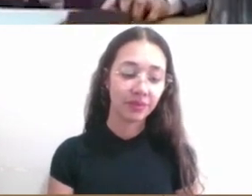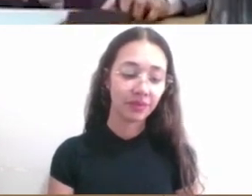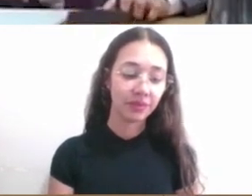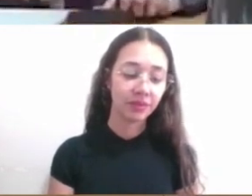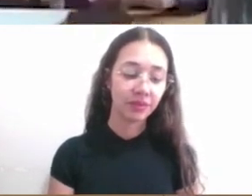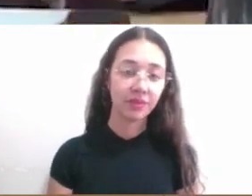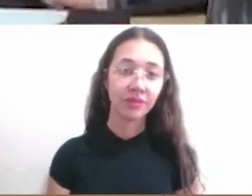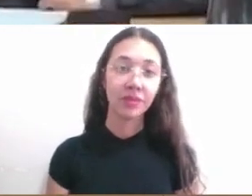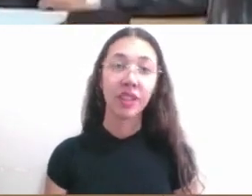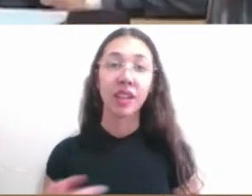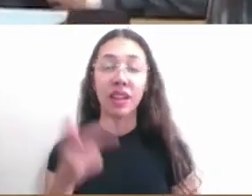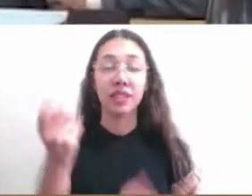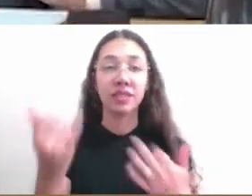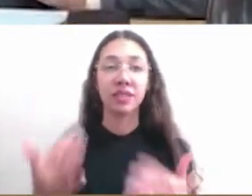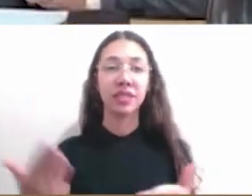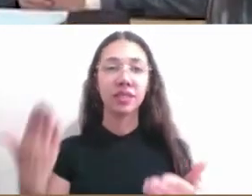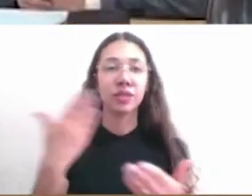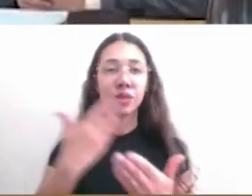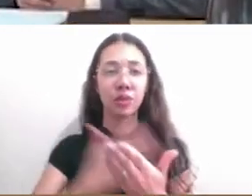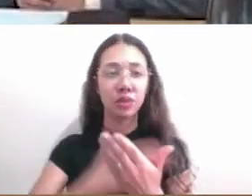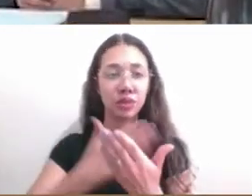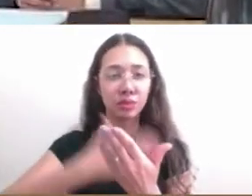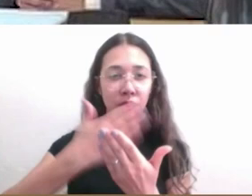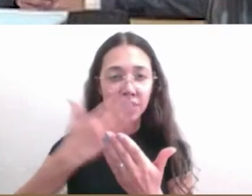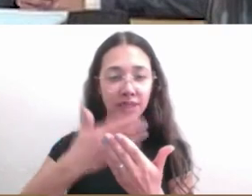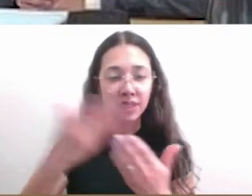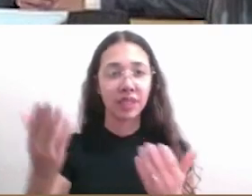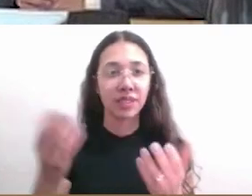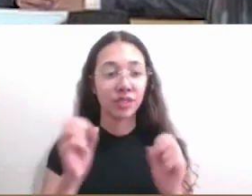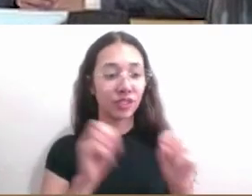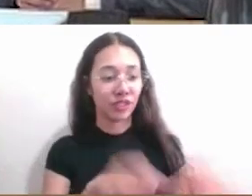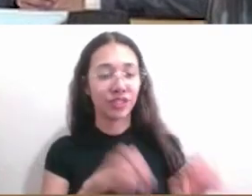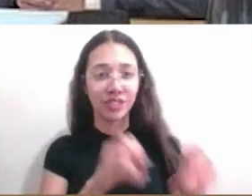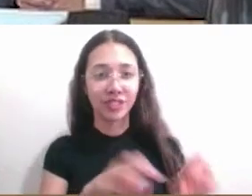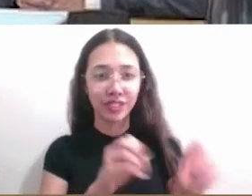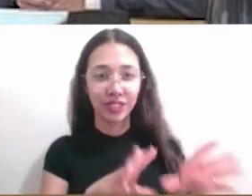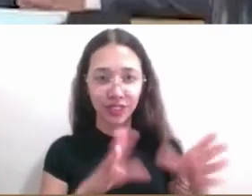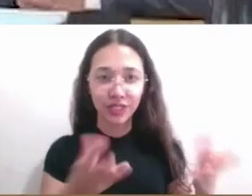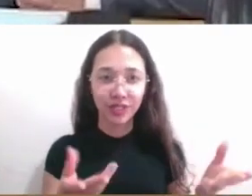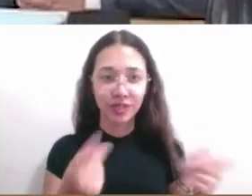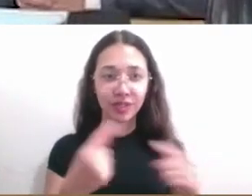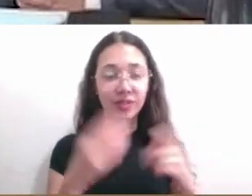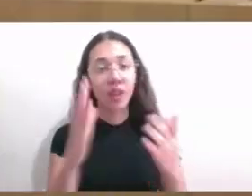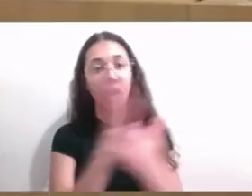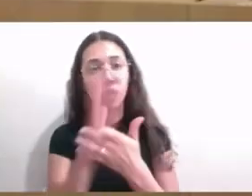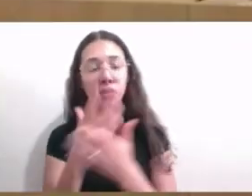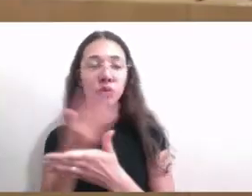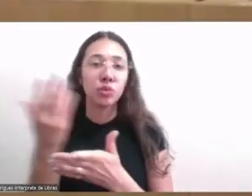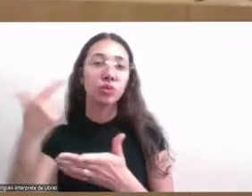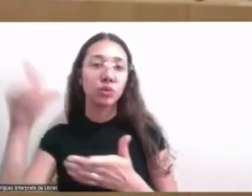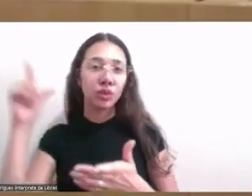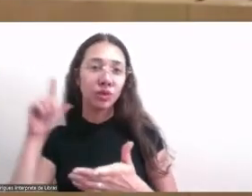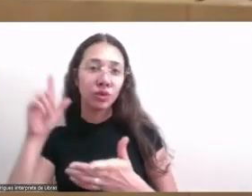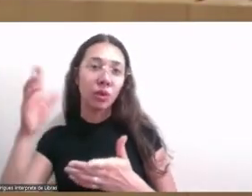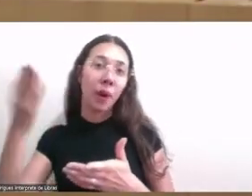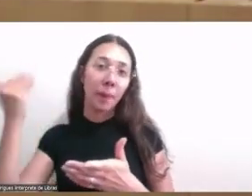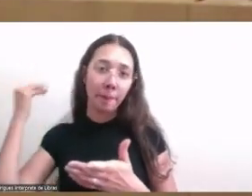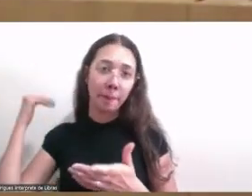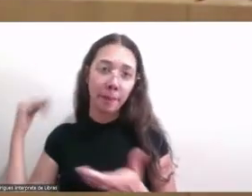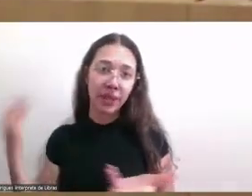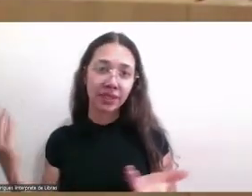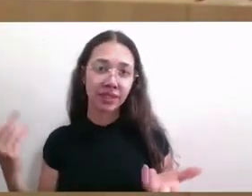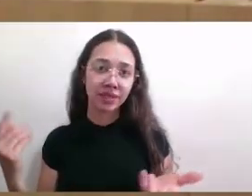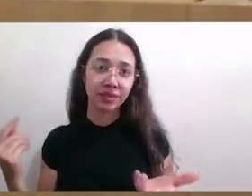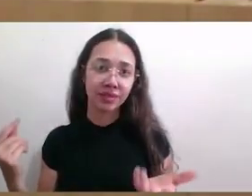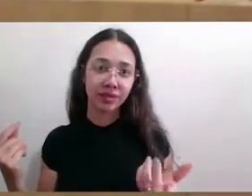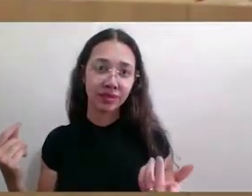processos de instrução são os processos mais, acho que em regra são os processos mais antigos, pelo menos os que vieram nas